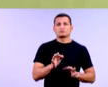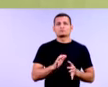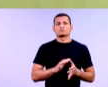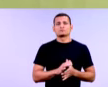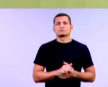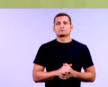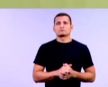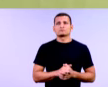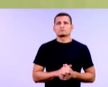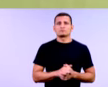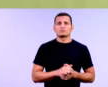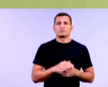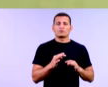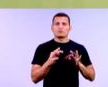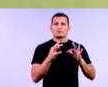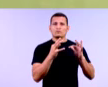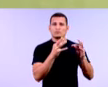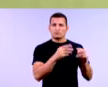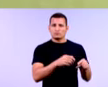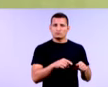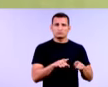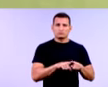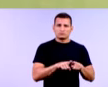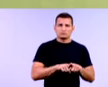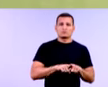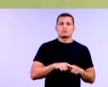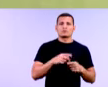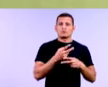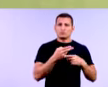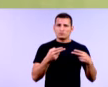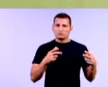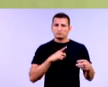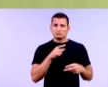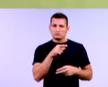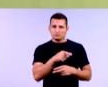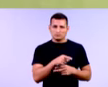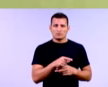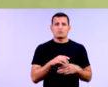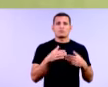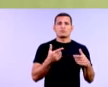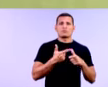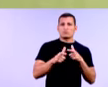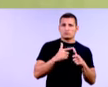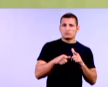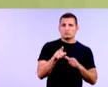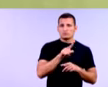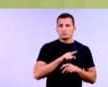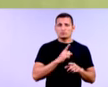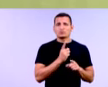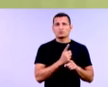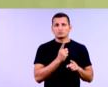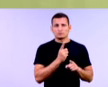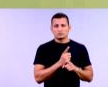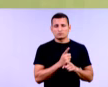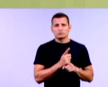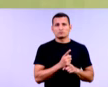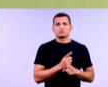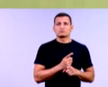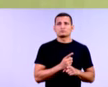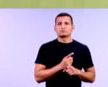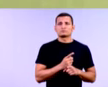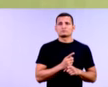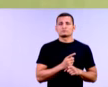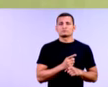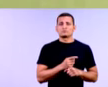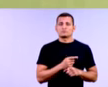disposição de todos os equipamentos que constavam lá, quais foram os problemas que vocês encontraram